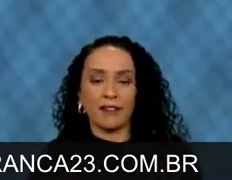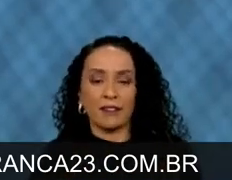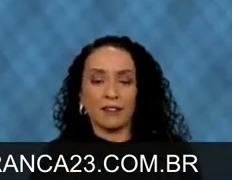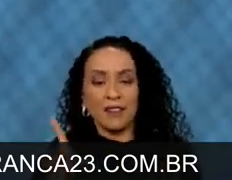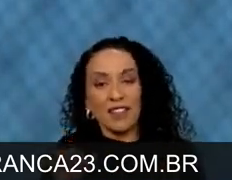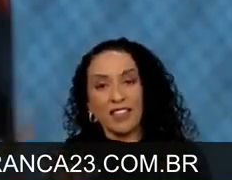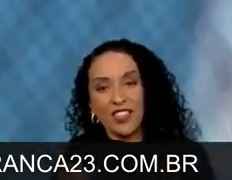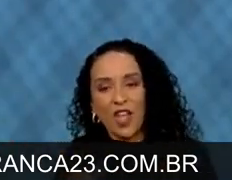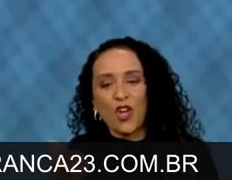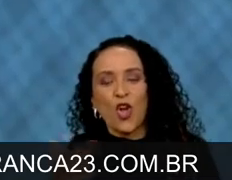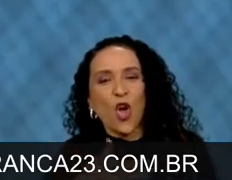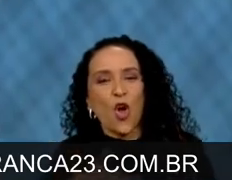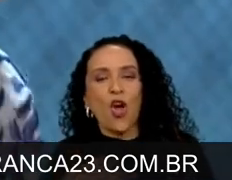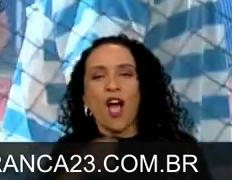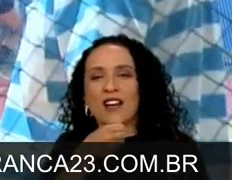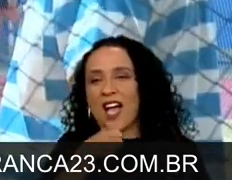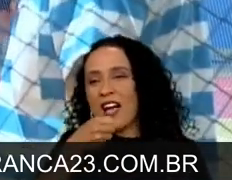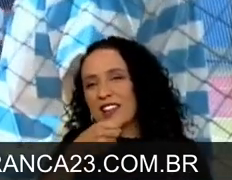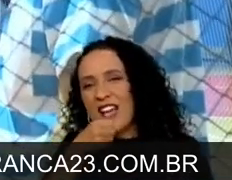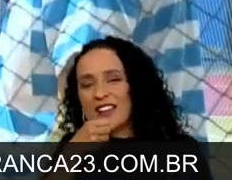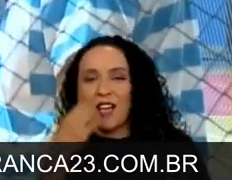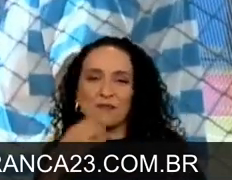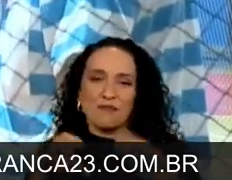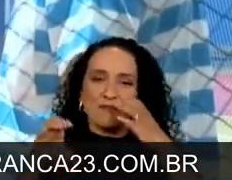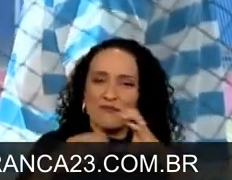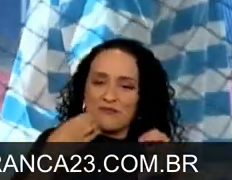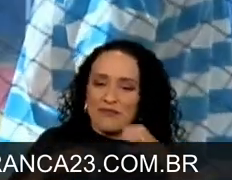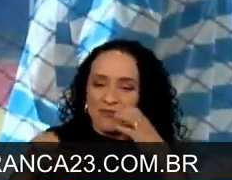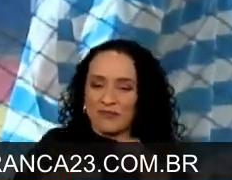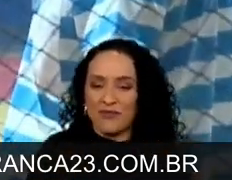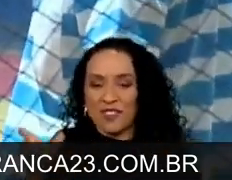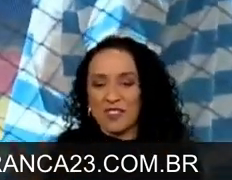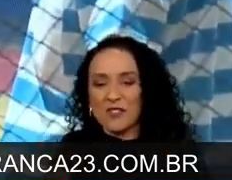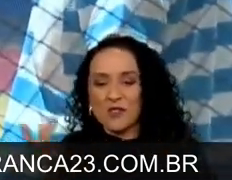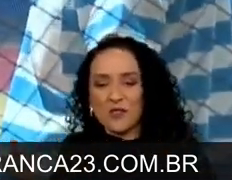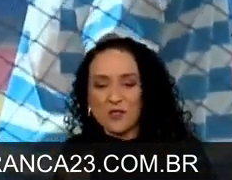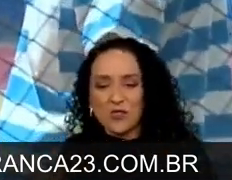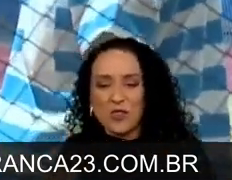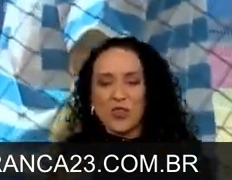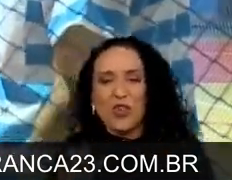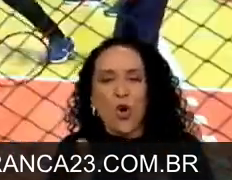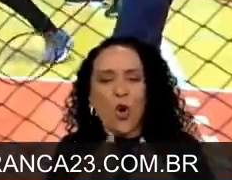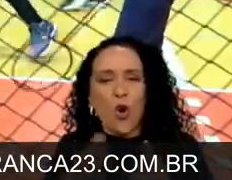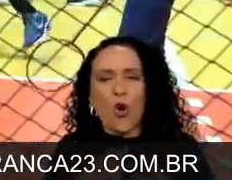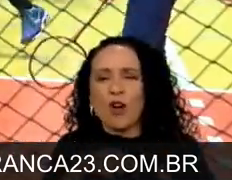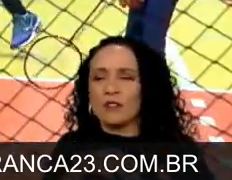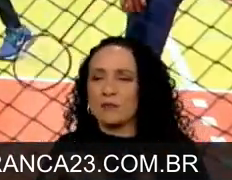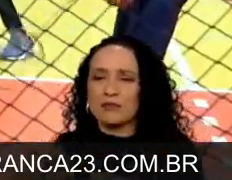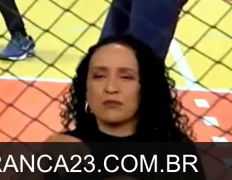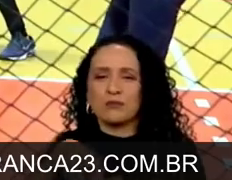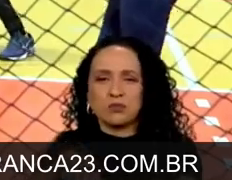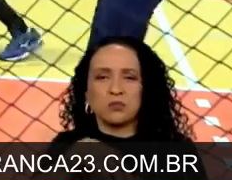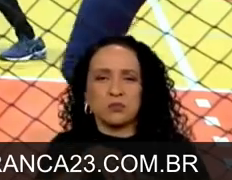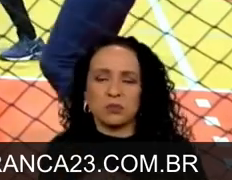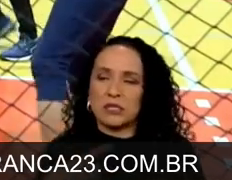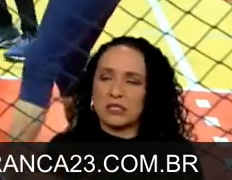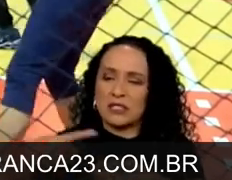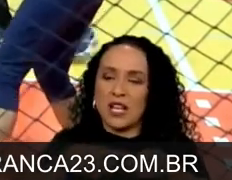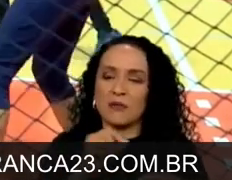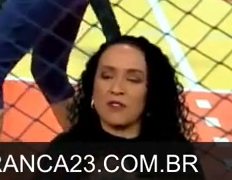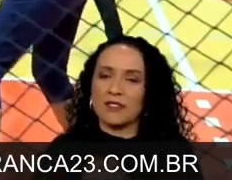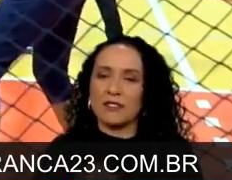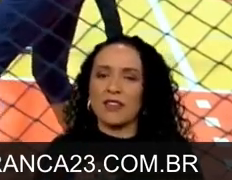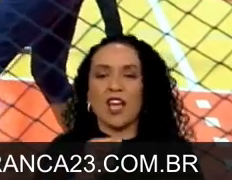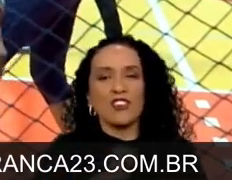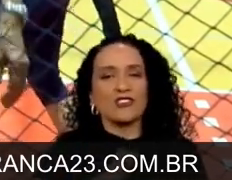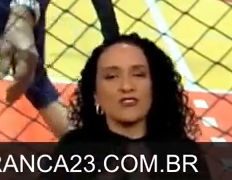Ideco gosta de cantar em karaokês. Ela e o seu Miquinho se deslocam de ônibus e metrô pela cidade para fazer